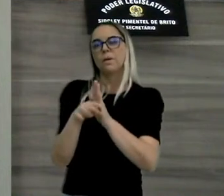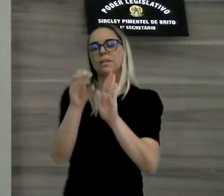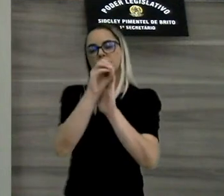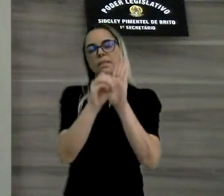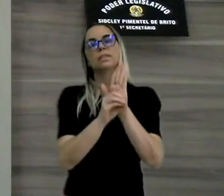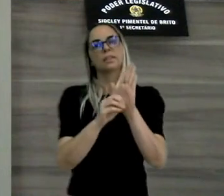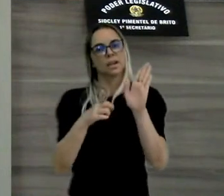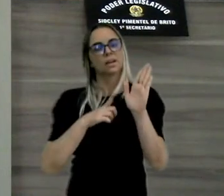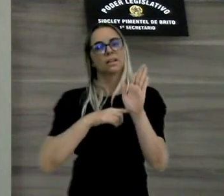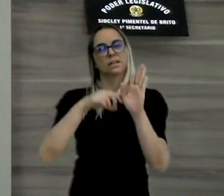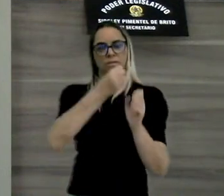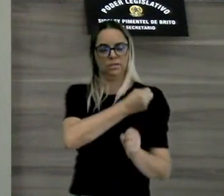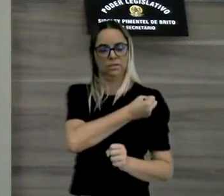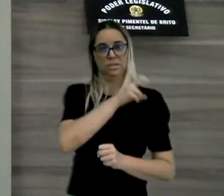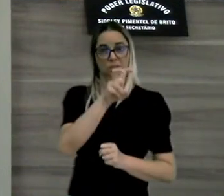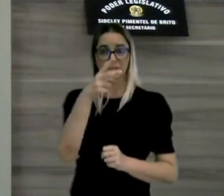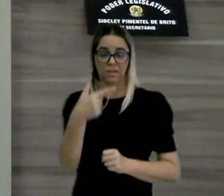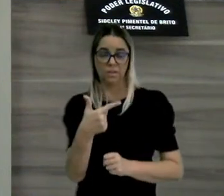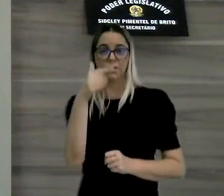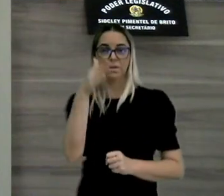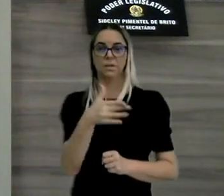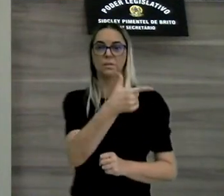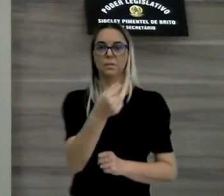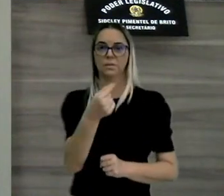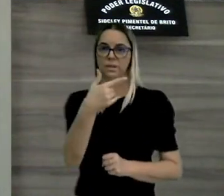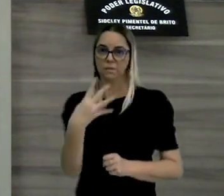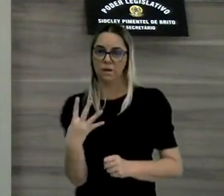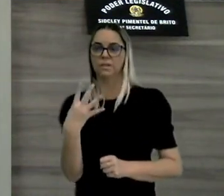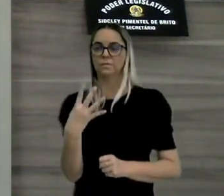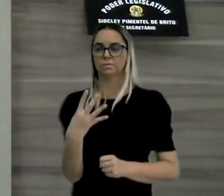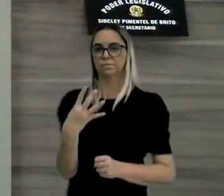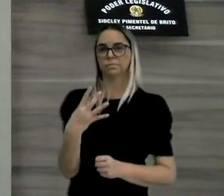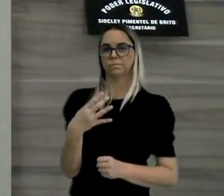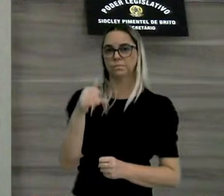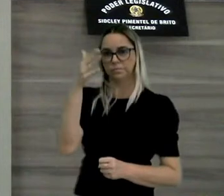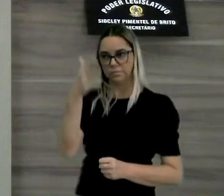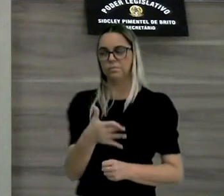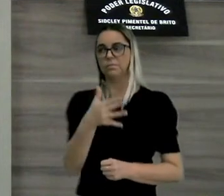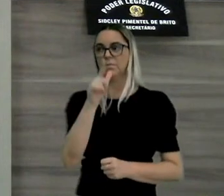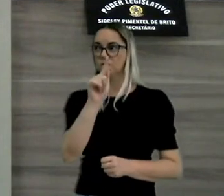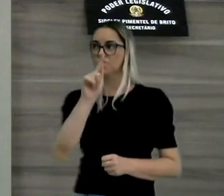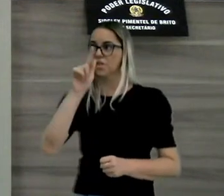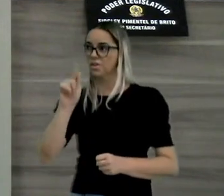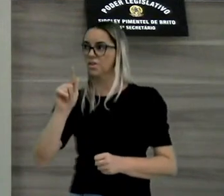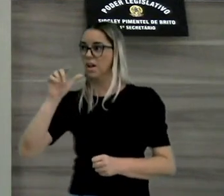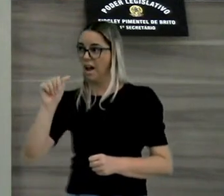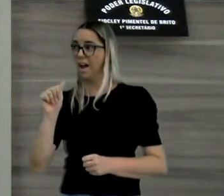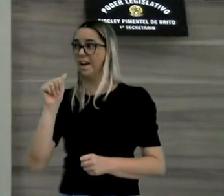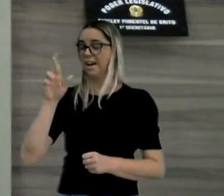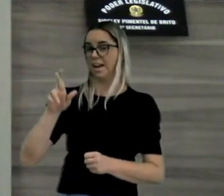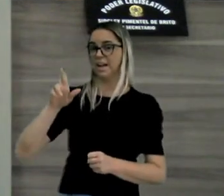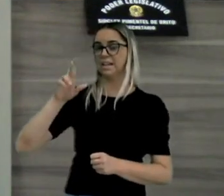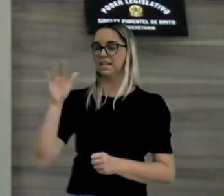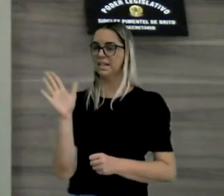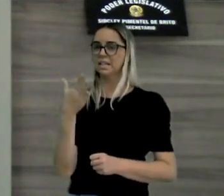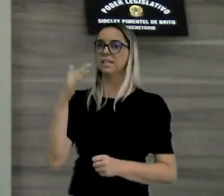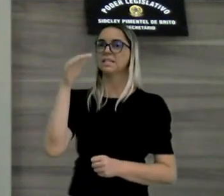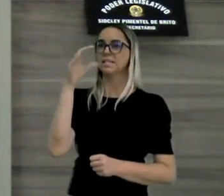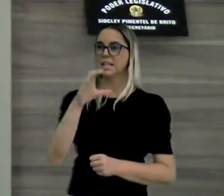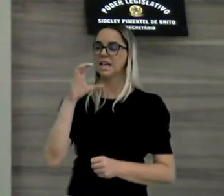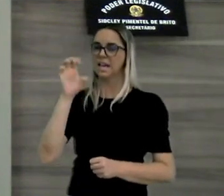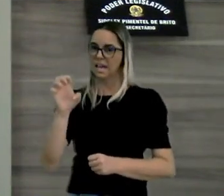número 52/2022 bar ASP bar gga a barce